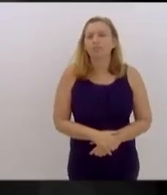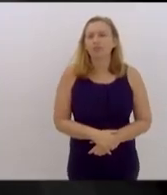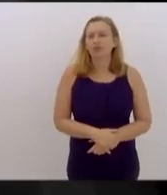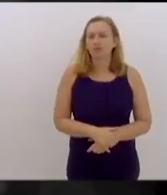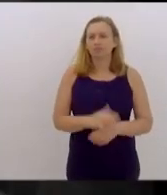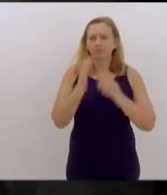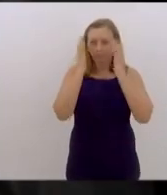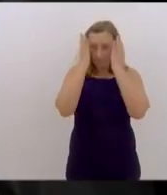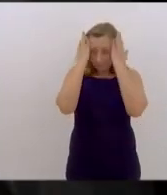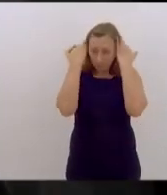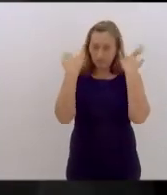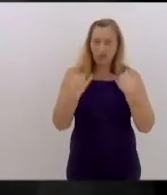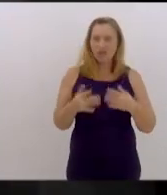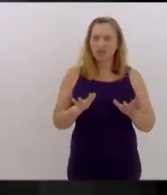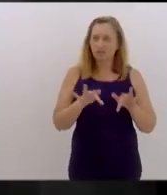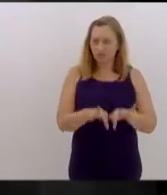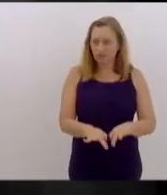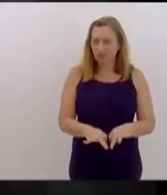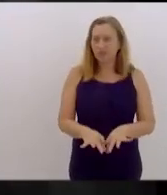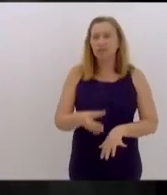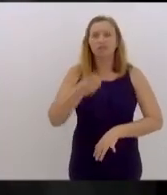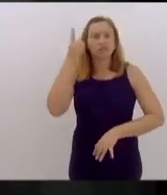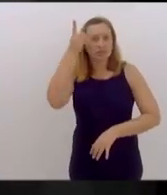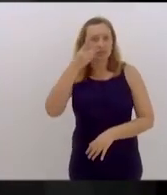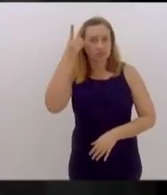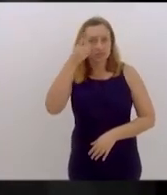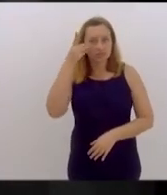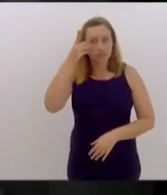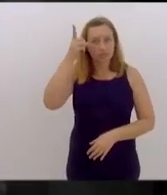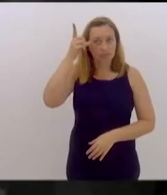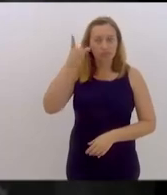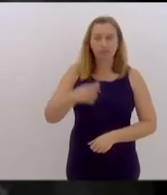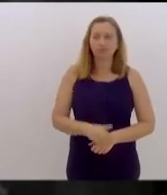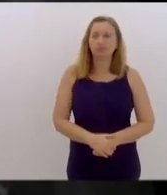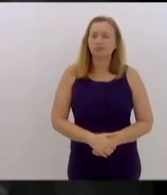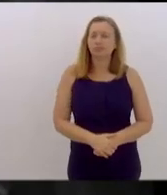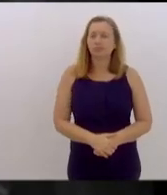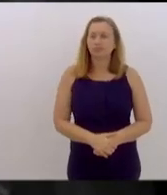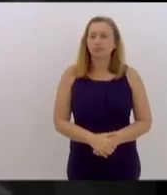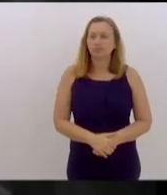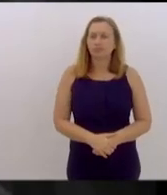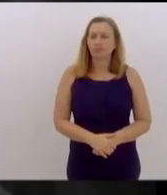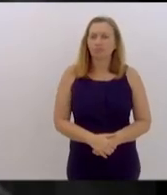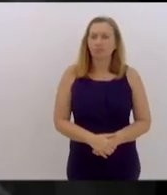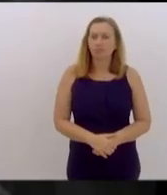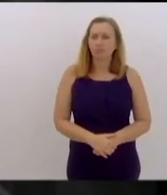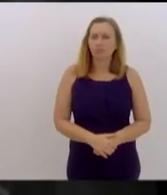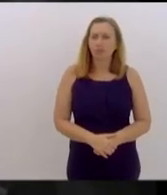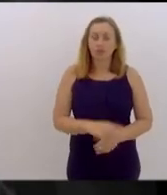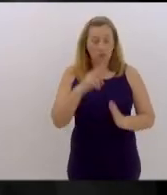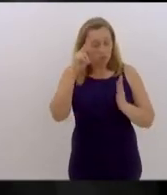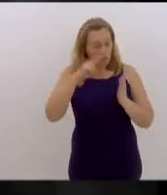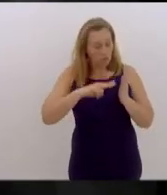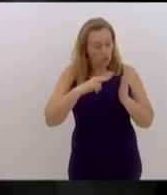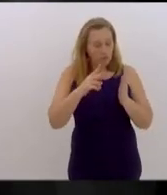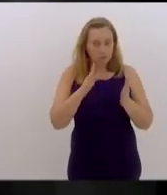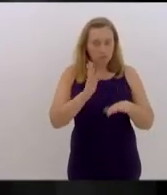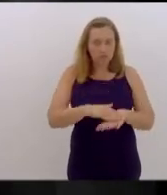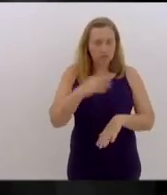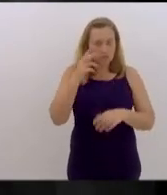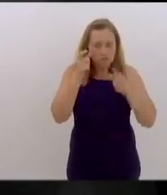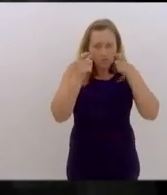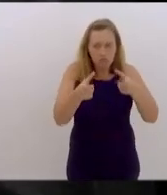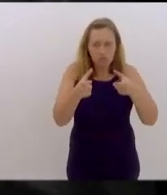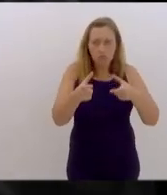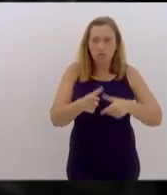certo e finalmente fica precisava não é eu vou ler com mais atenção